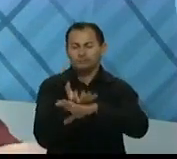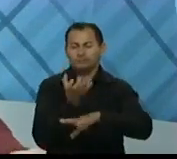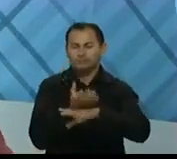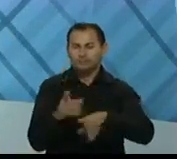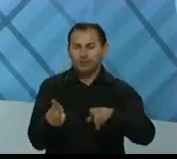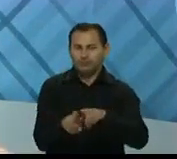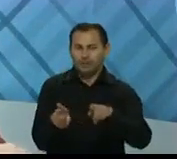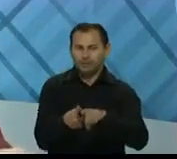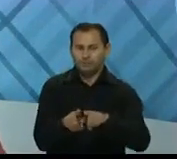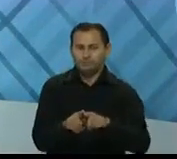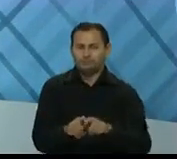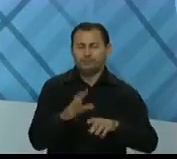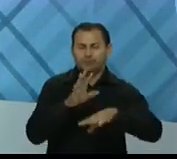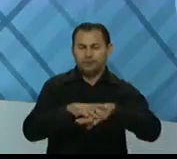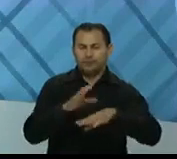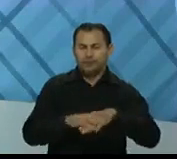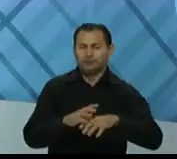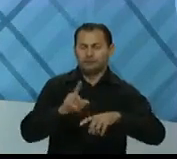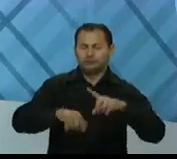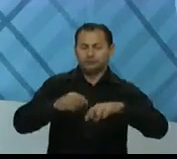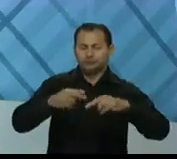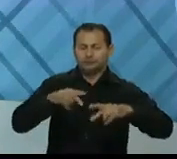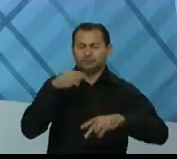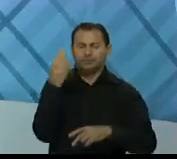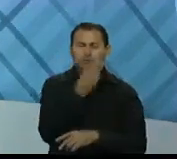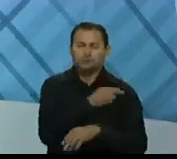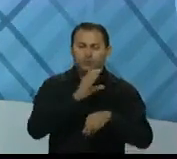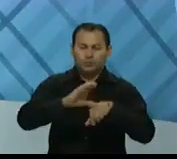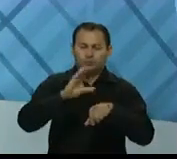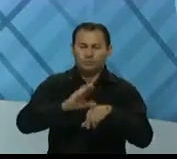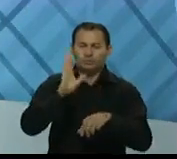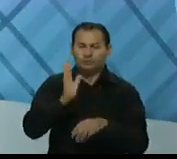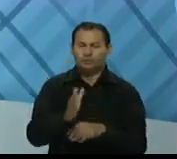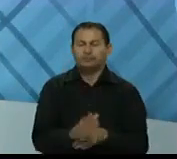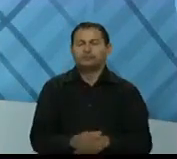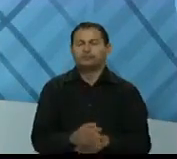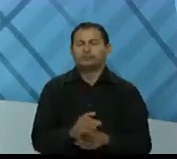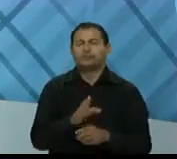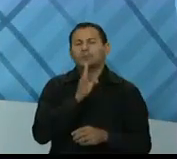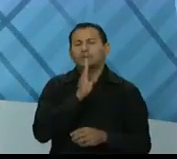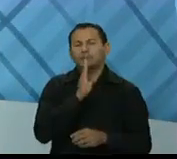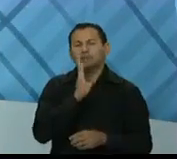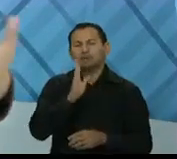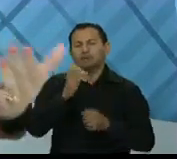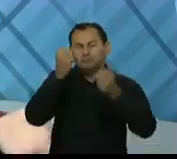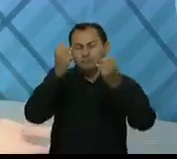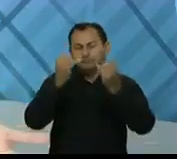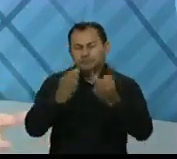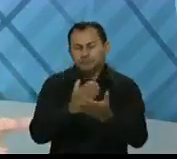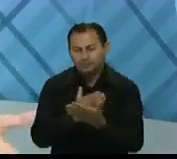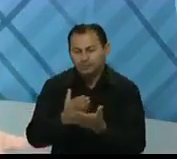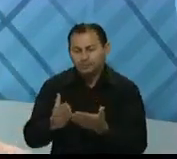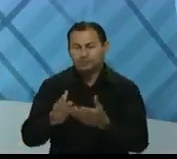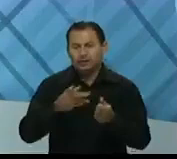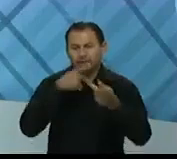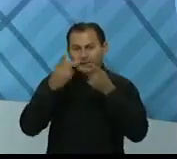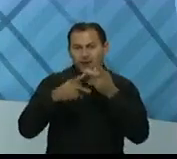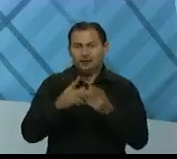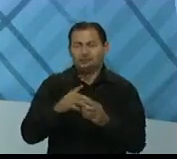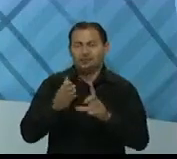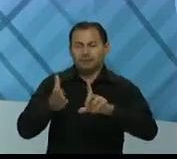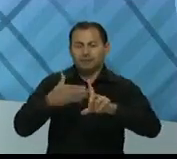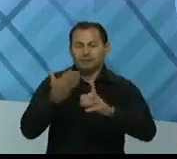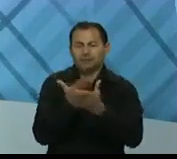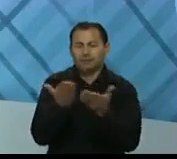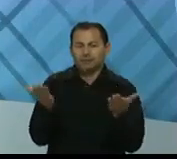também de matemática instrumental, no nosso curso já. Esses conhecimentos, como já comentei no início da minha fala, na nossa aula